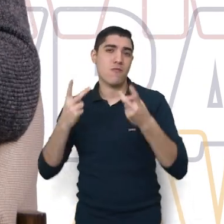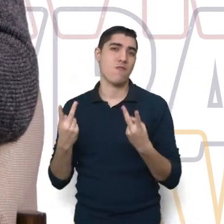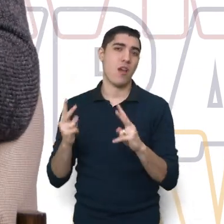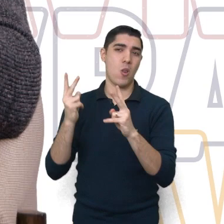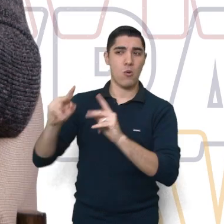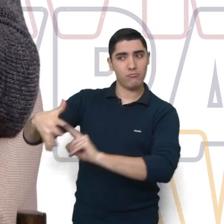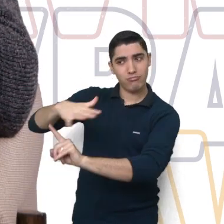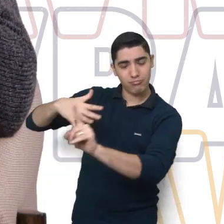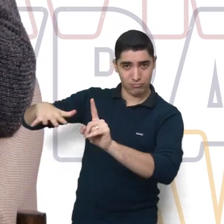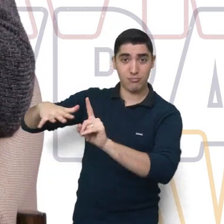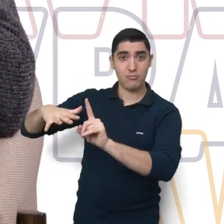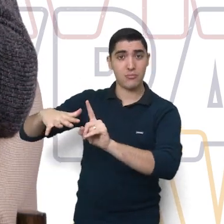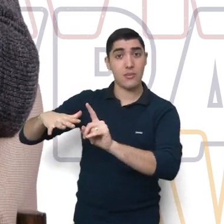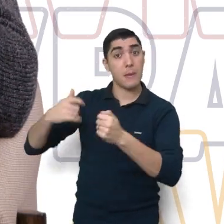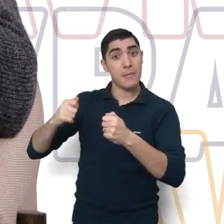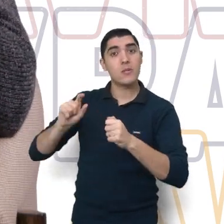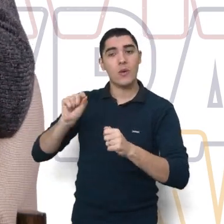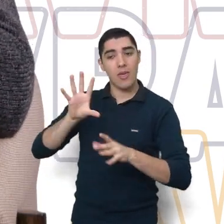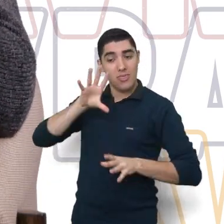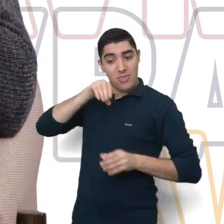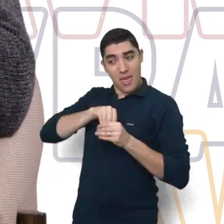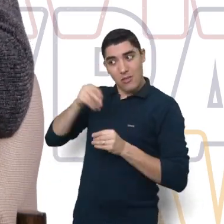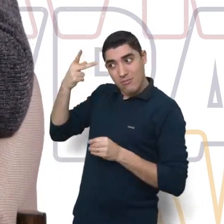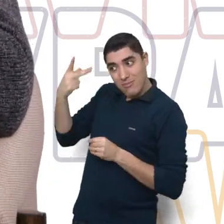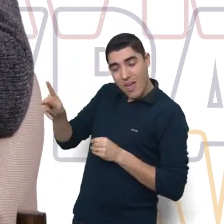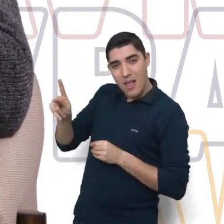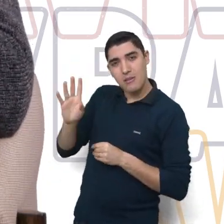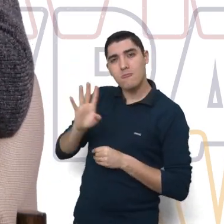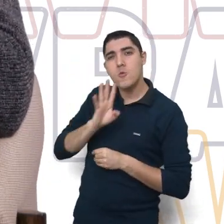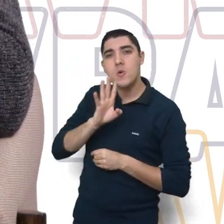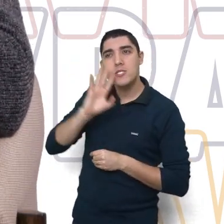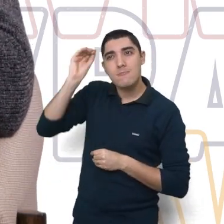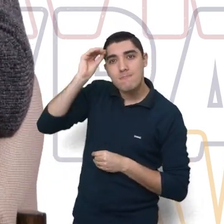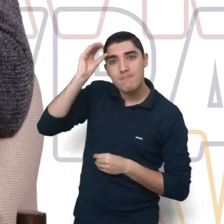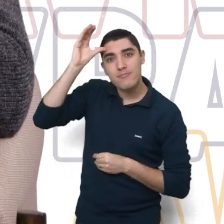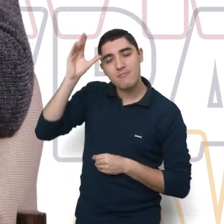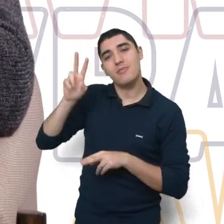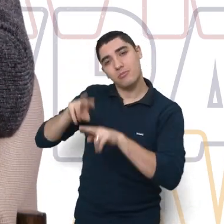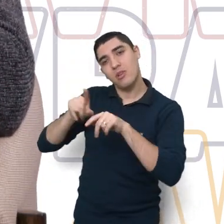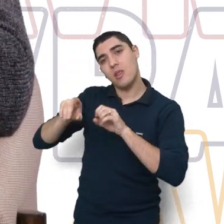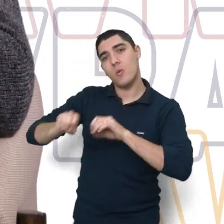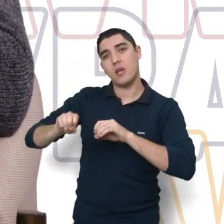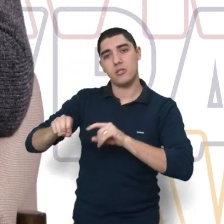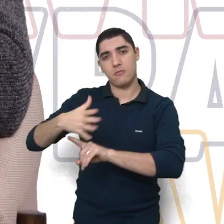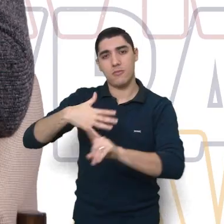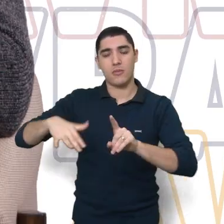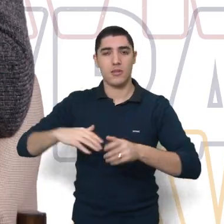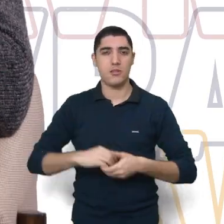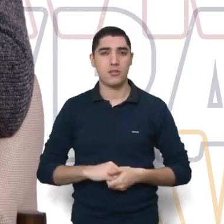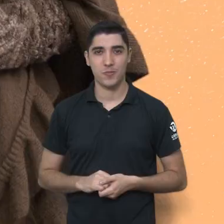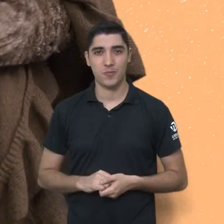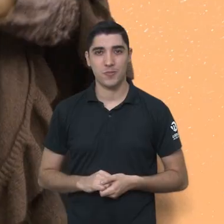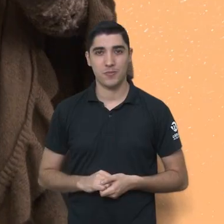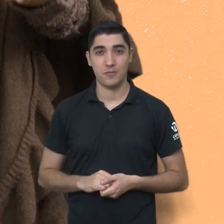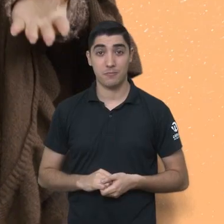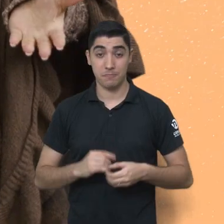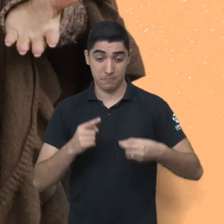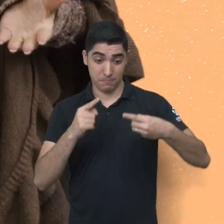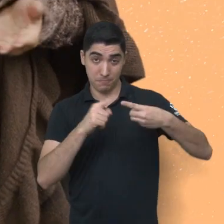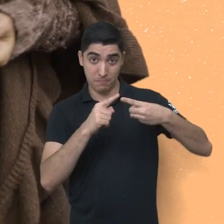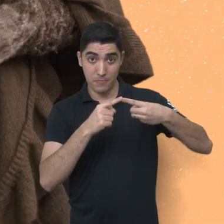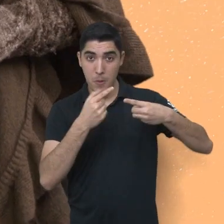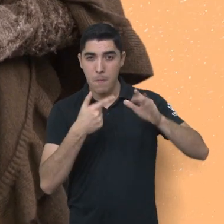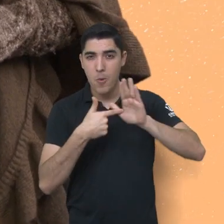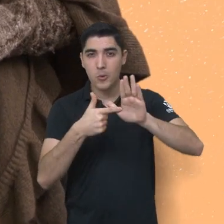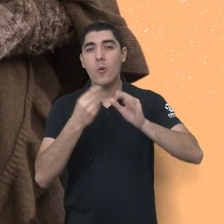isso daí de uma forma que isso esteja dentro de nós é a formação do sujeito eco nesse